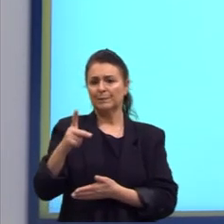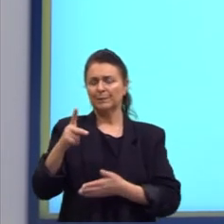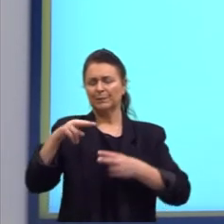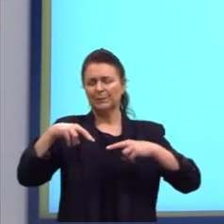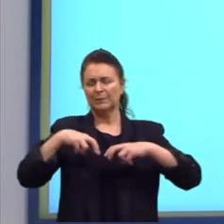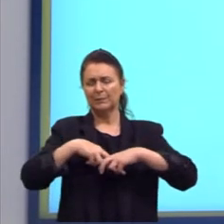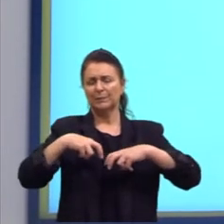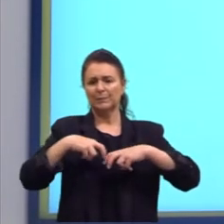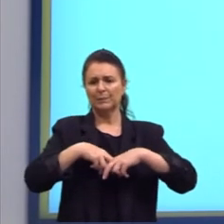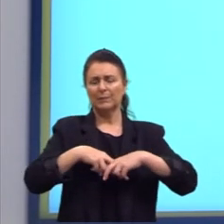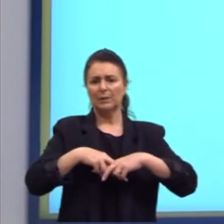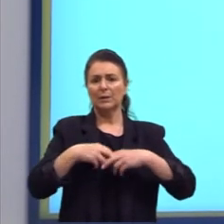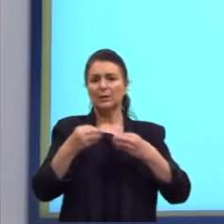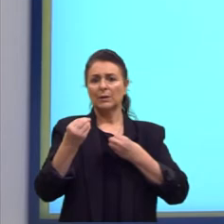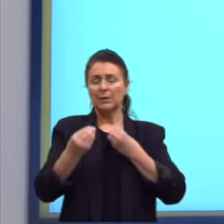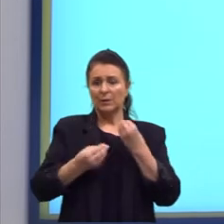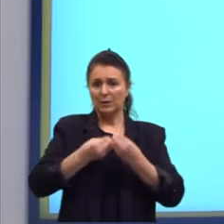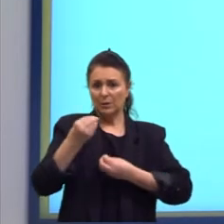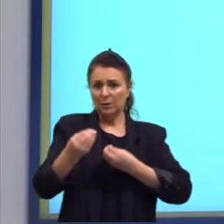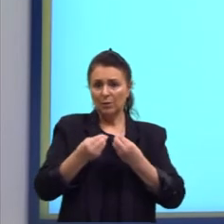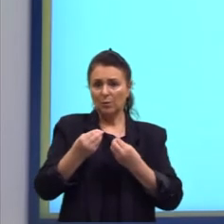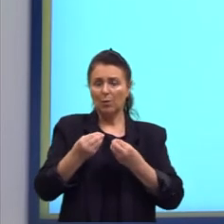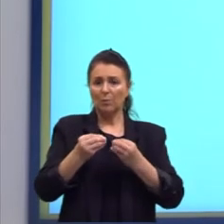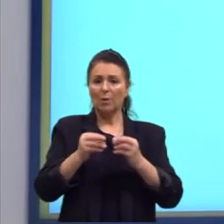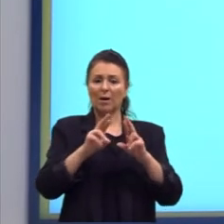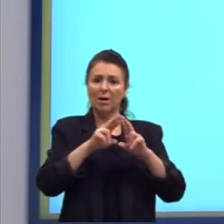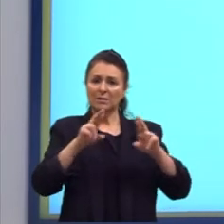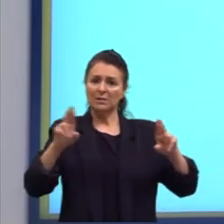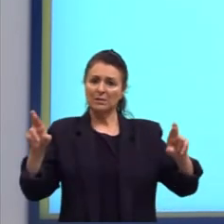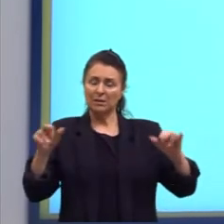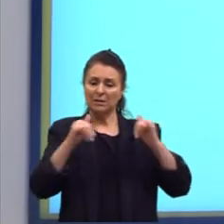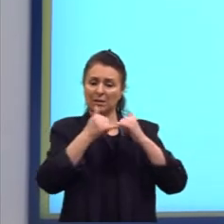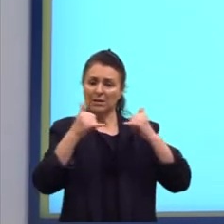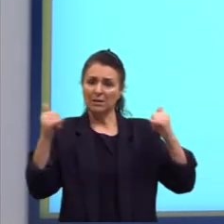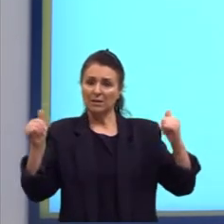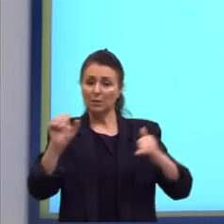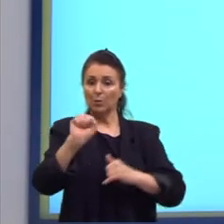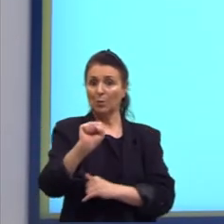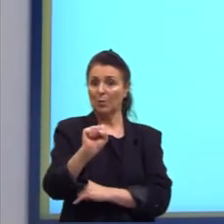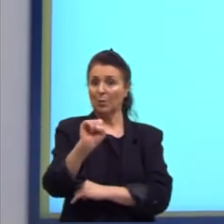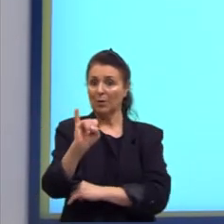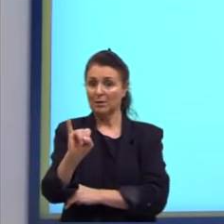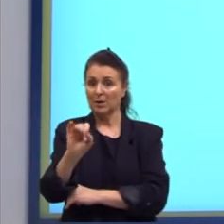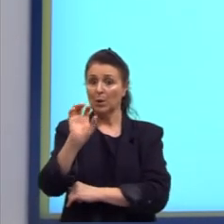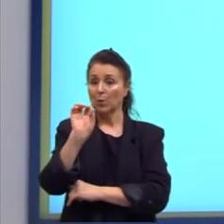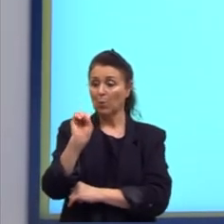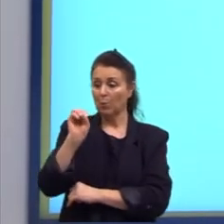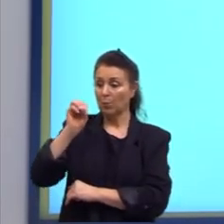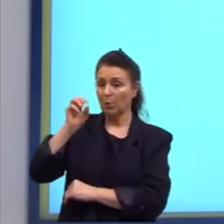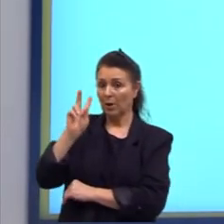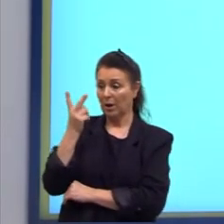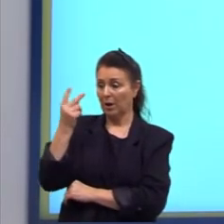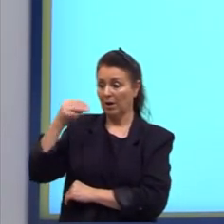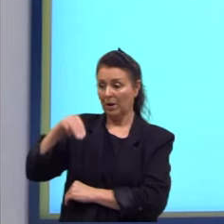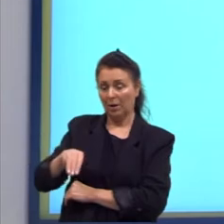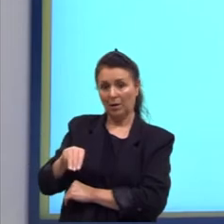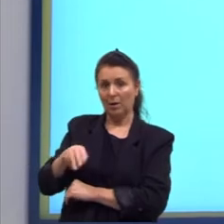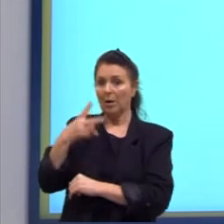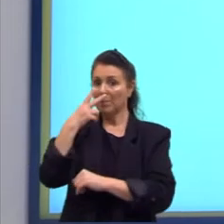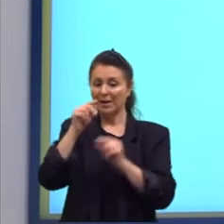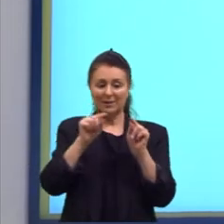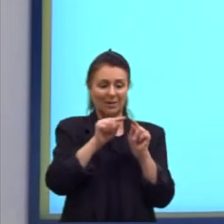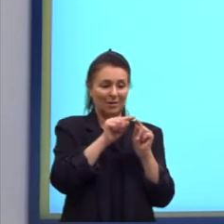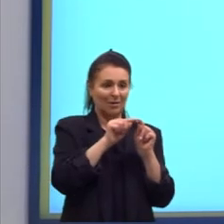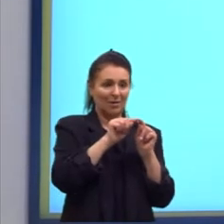e como a gente já viu né a unidade de resistência elétrica do esse o ou não é o ao que parece uma